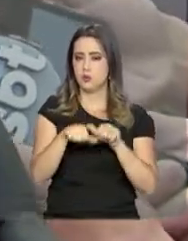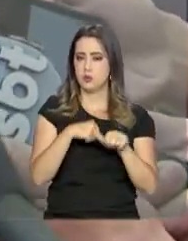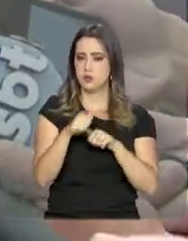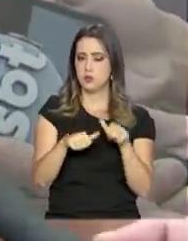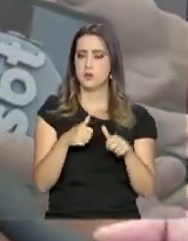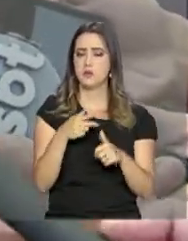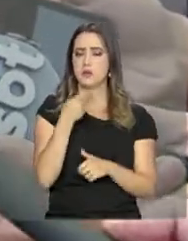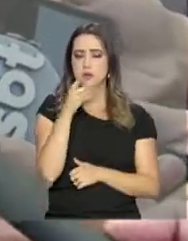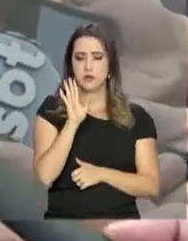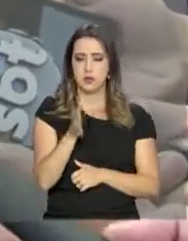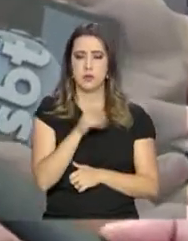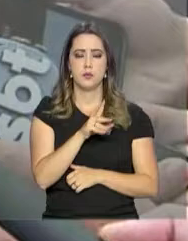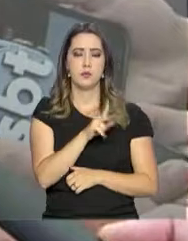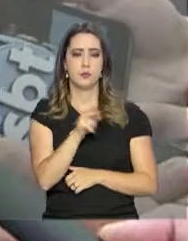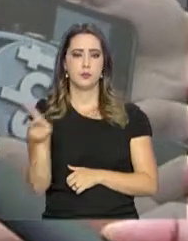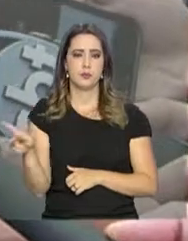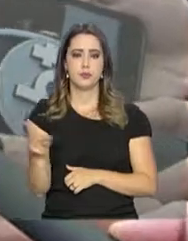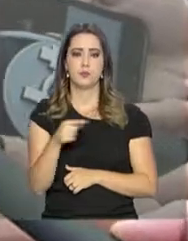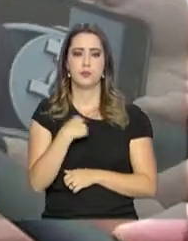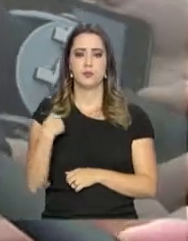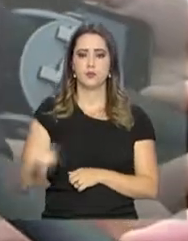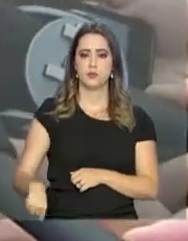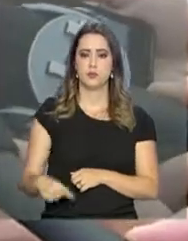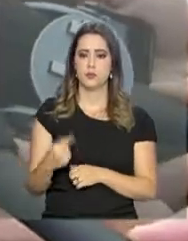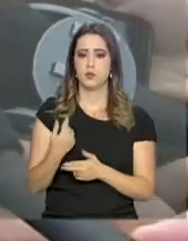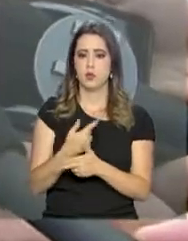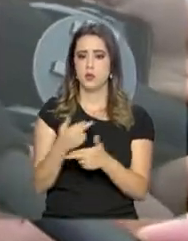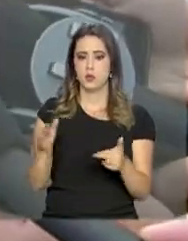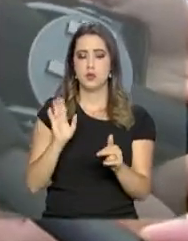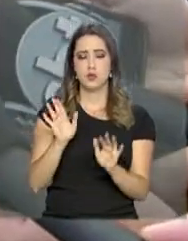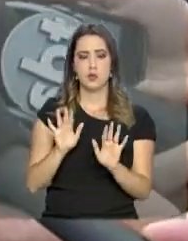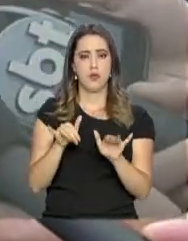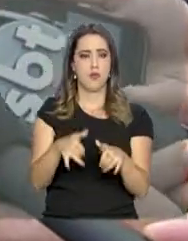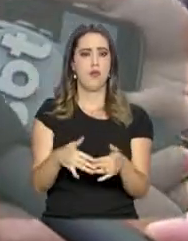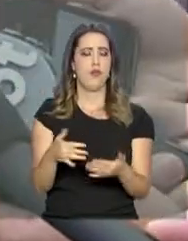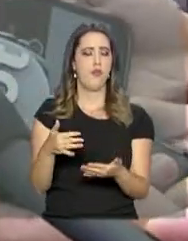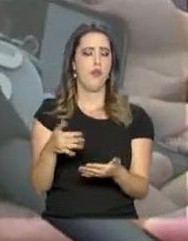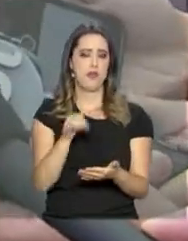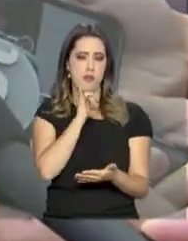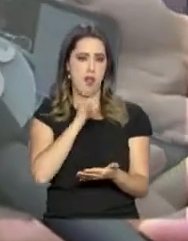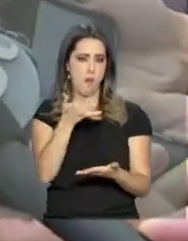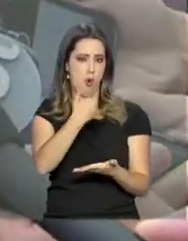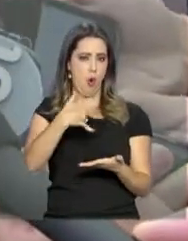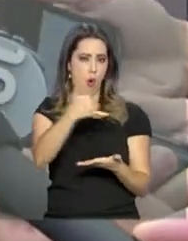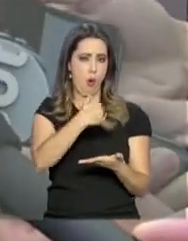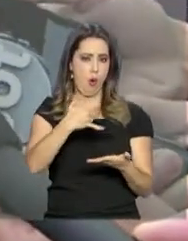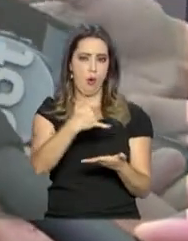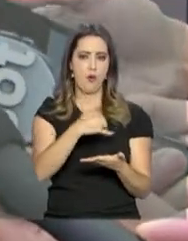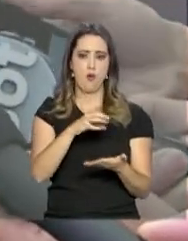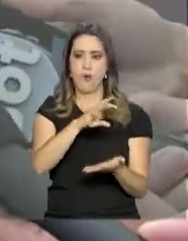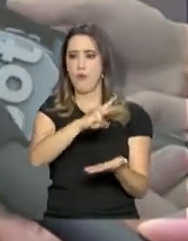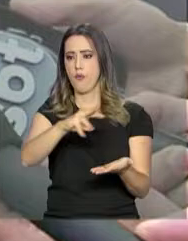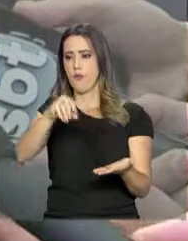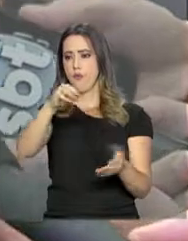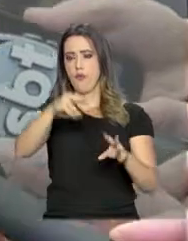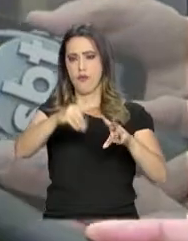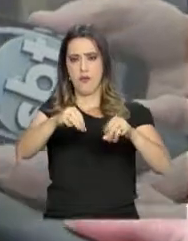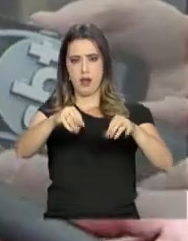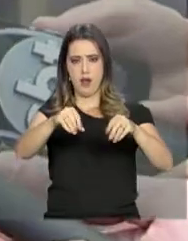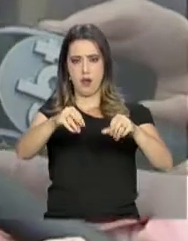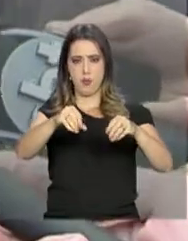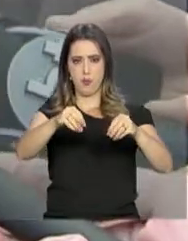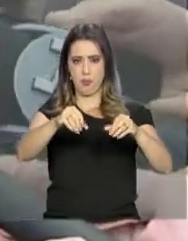Jinping, mandar os elementos processados, ou seja, óleo de soja e farelo de soja, o que